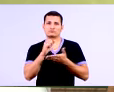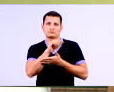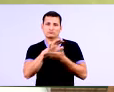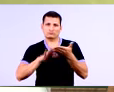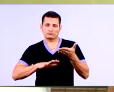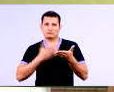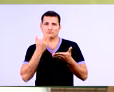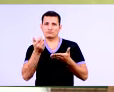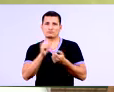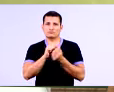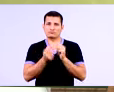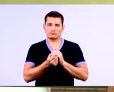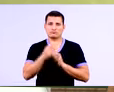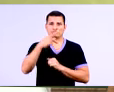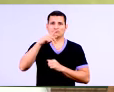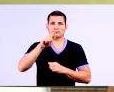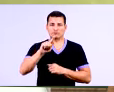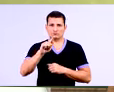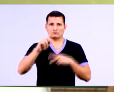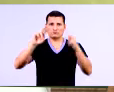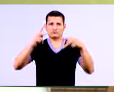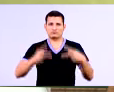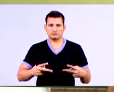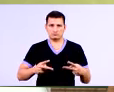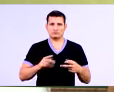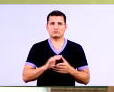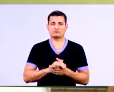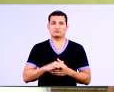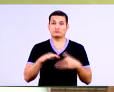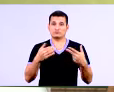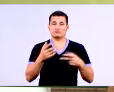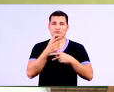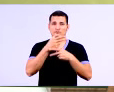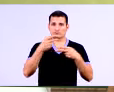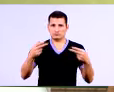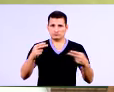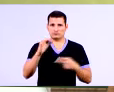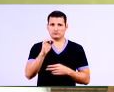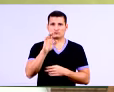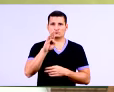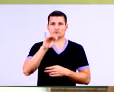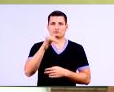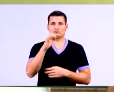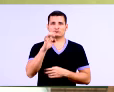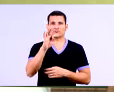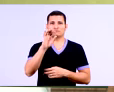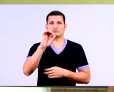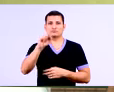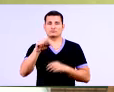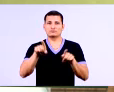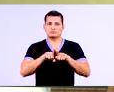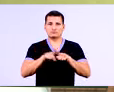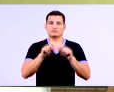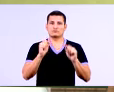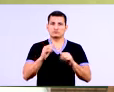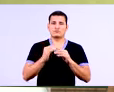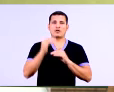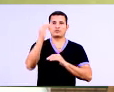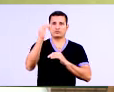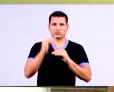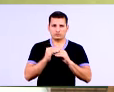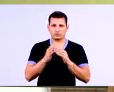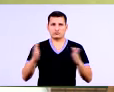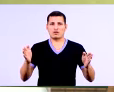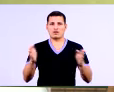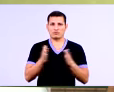mais adequado para a nossa página HTML. Em se tratando de objetos, a gente vai ver que a gente pode também definir tanto a altura, a